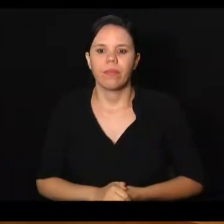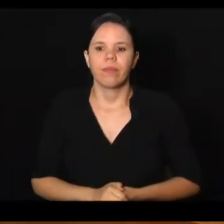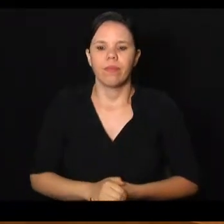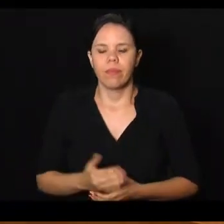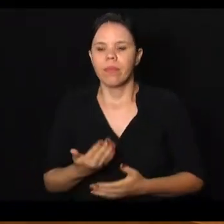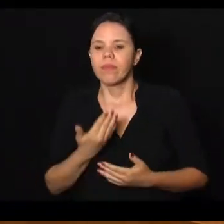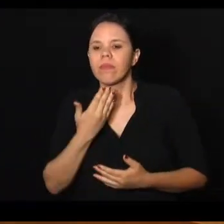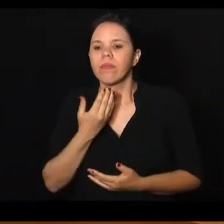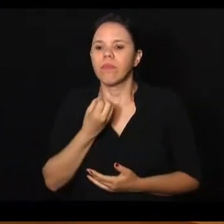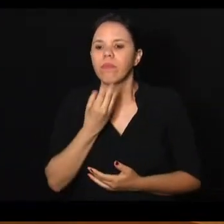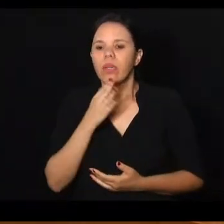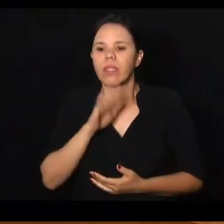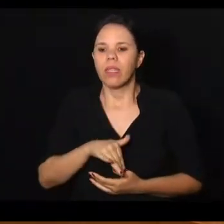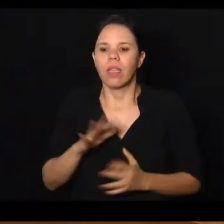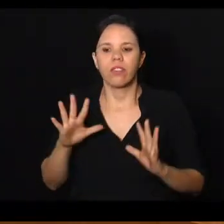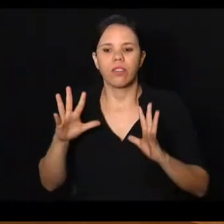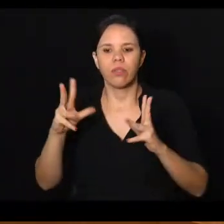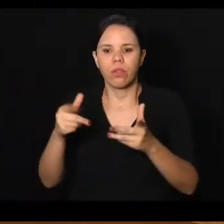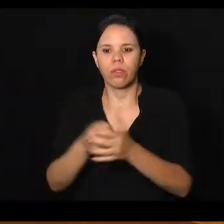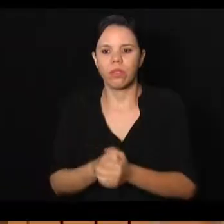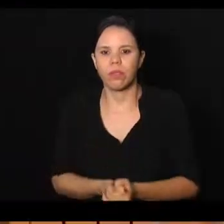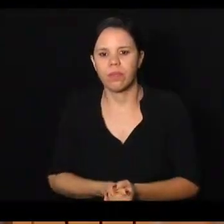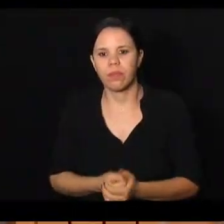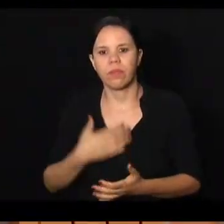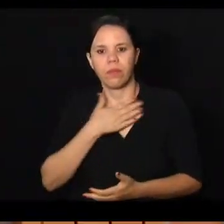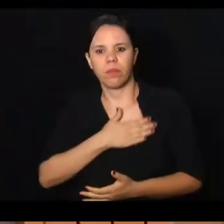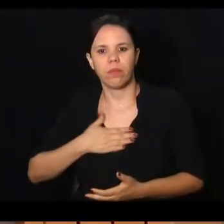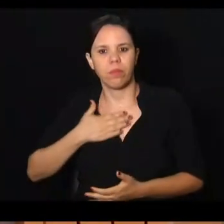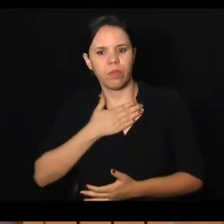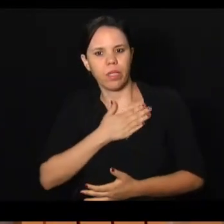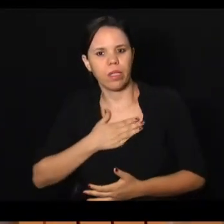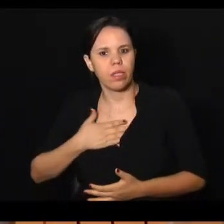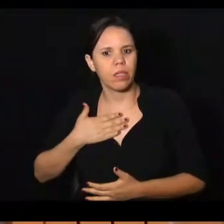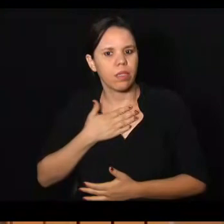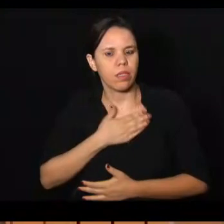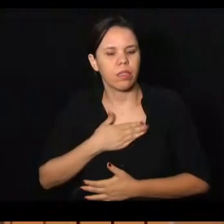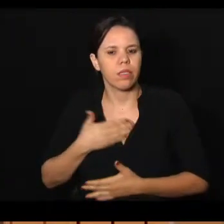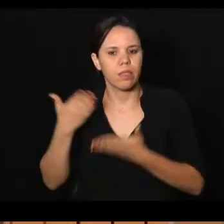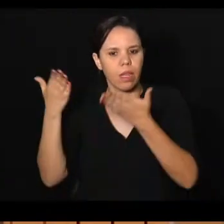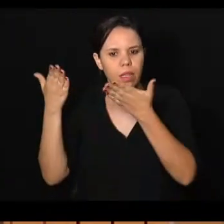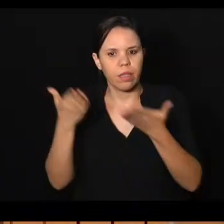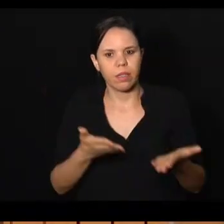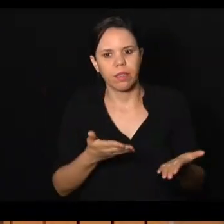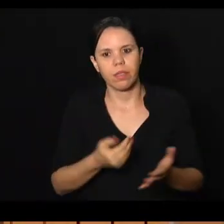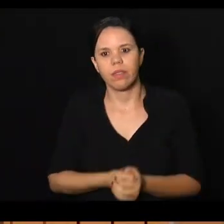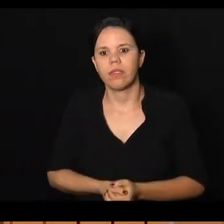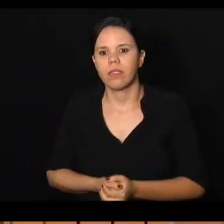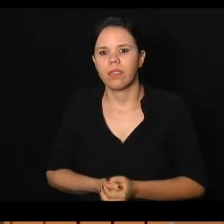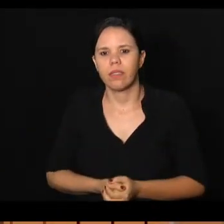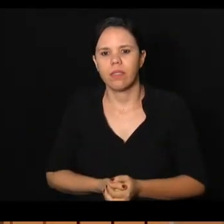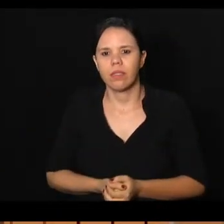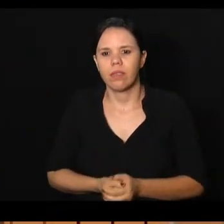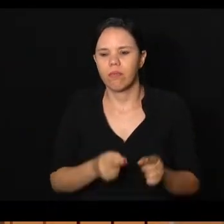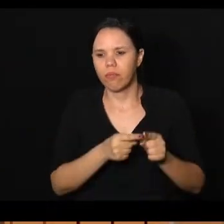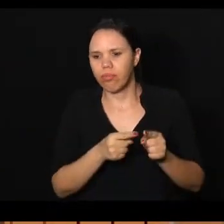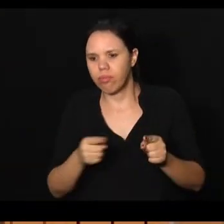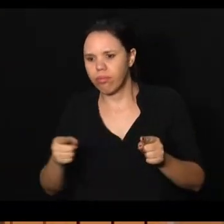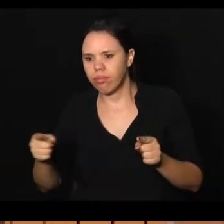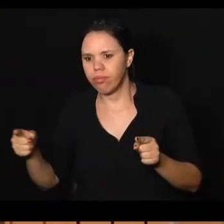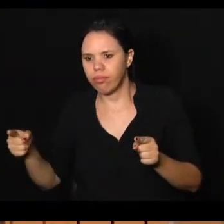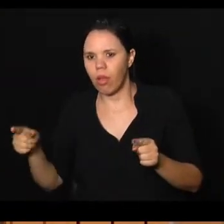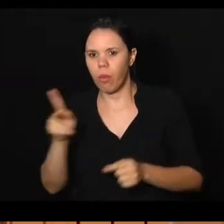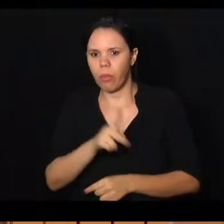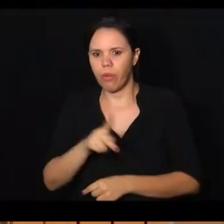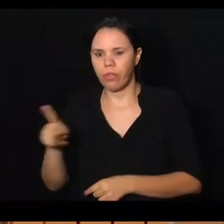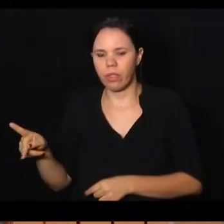Boa tarde a todos. Prazer enorme estar aqui. Depois de longa data como